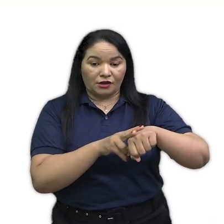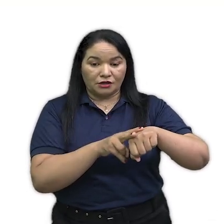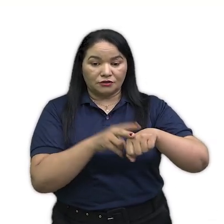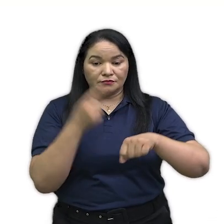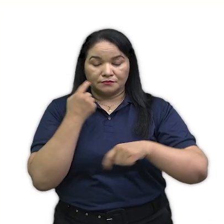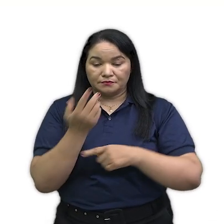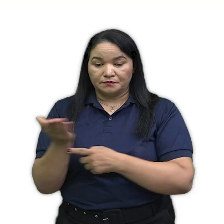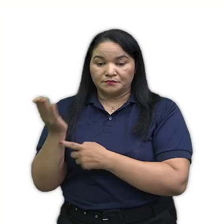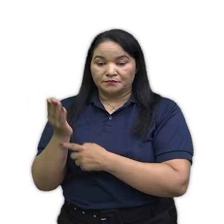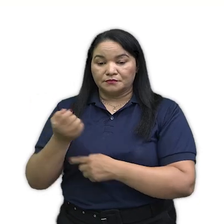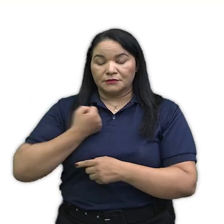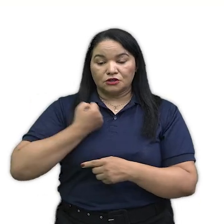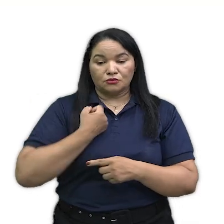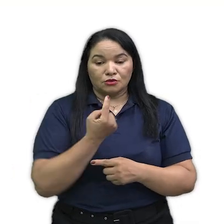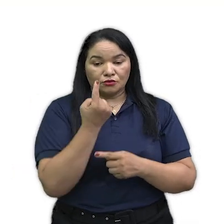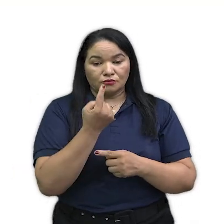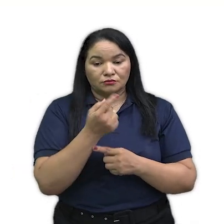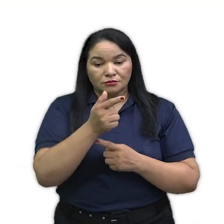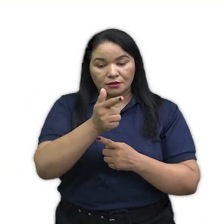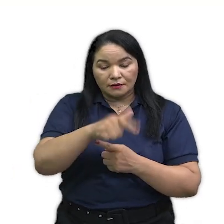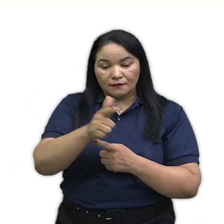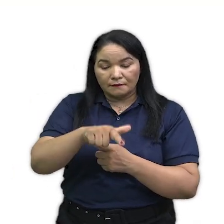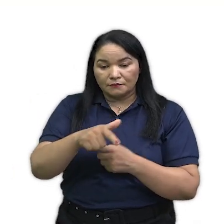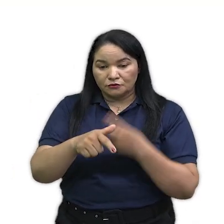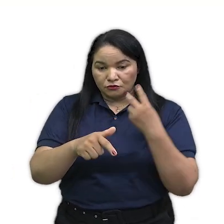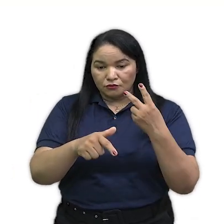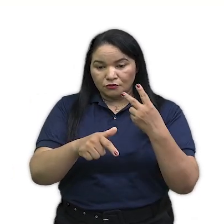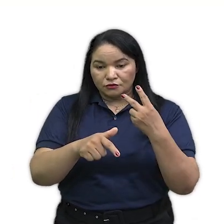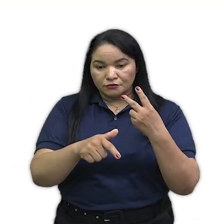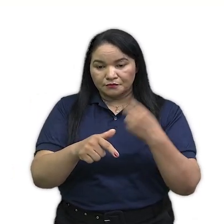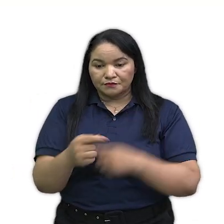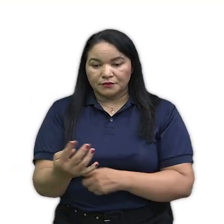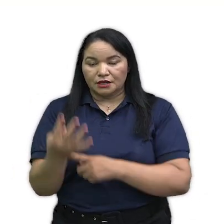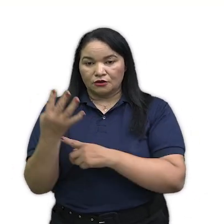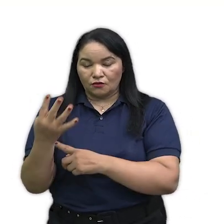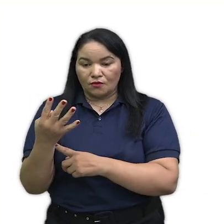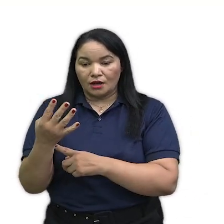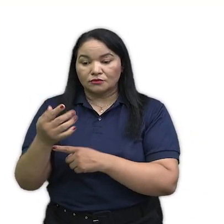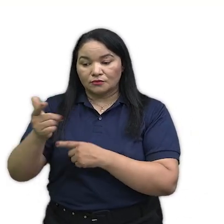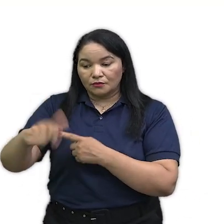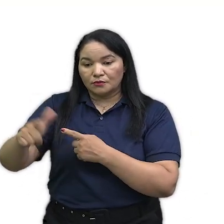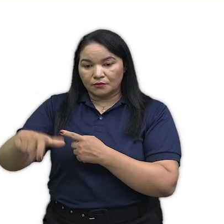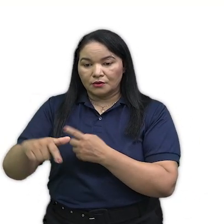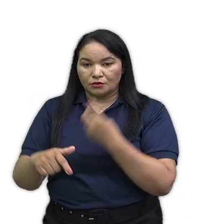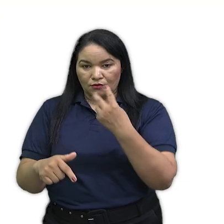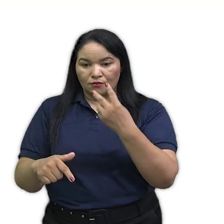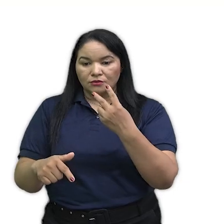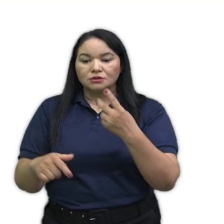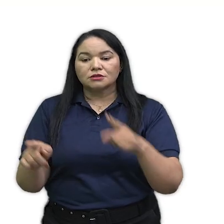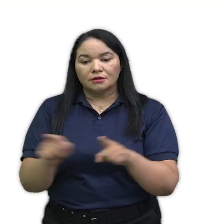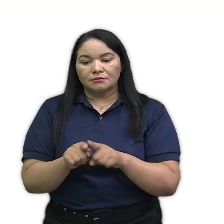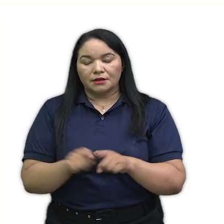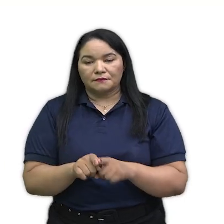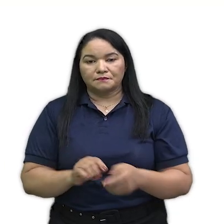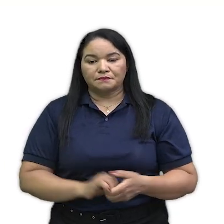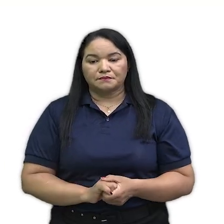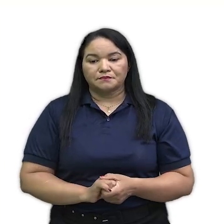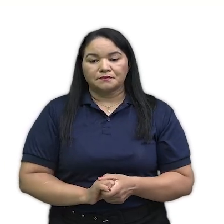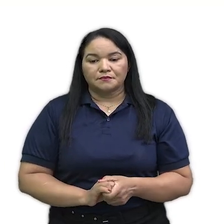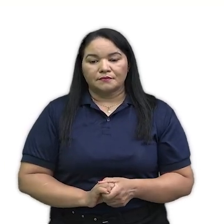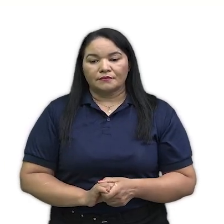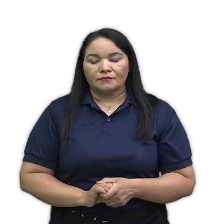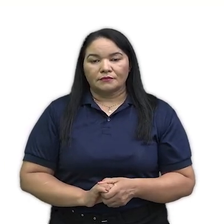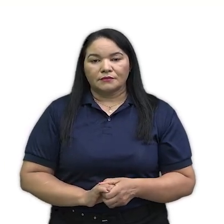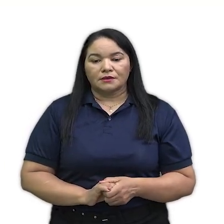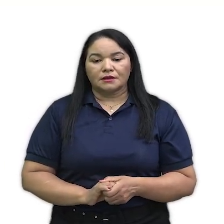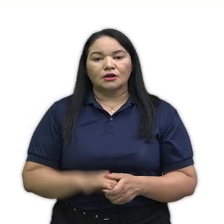1, ele aparece 2 vezes, e o número 4 também aparece 2 vezes. E não existe